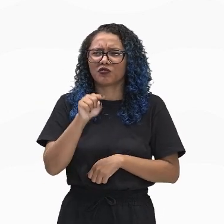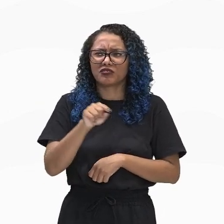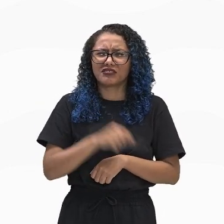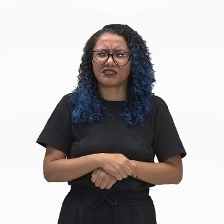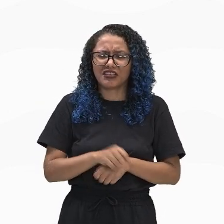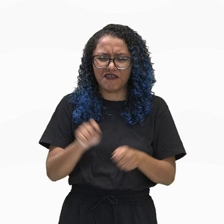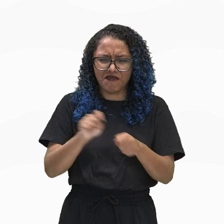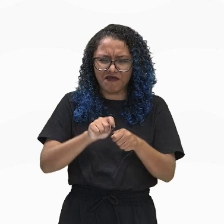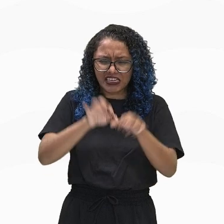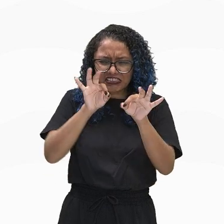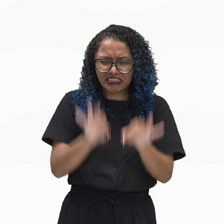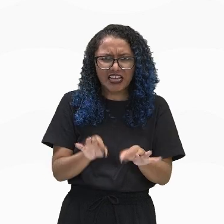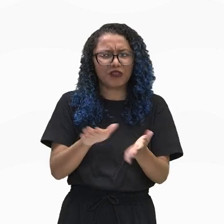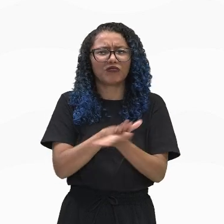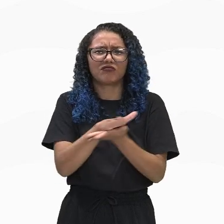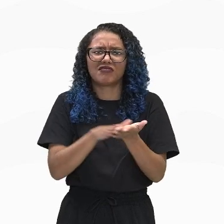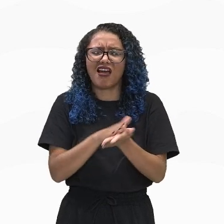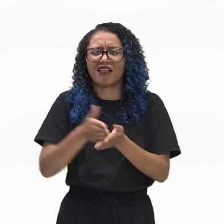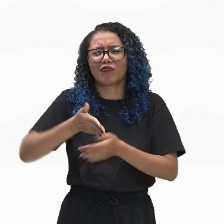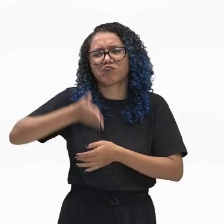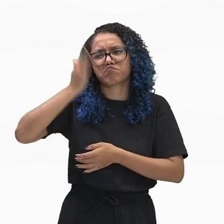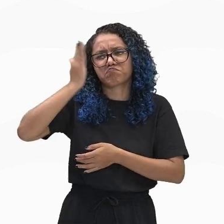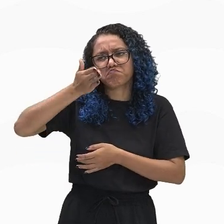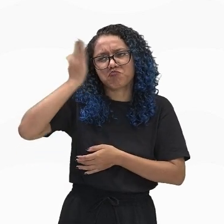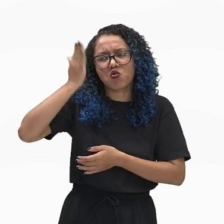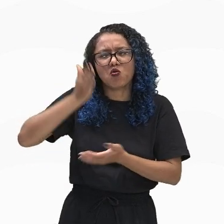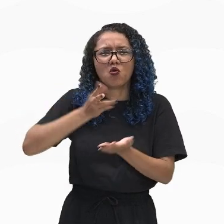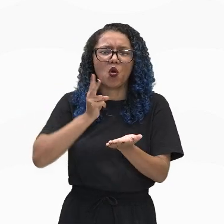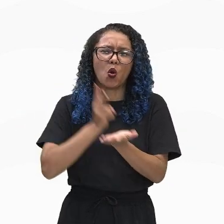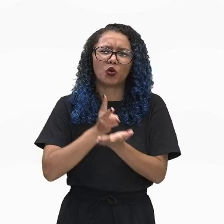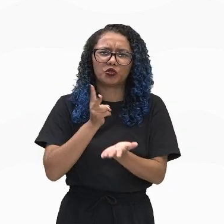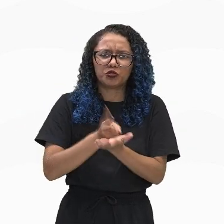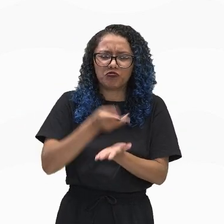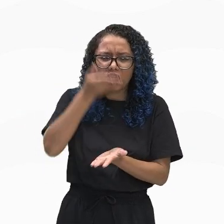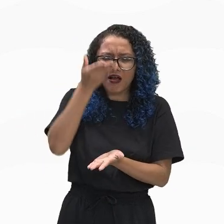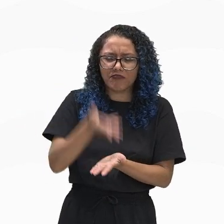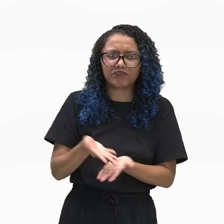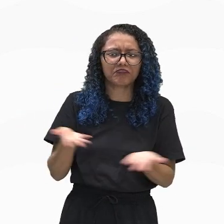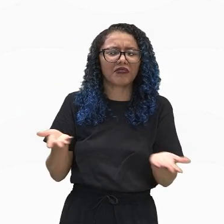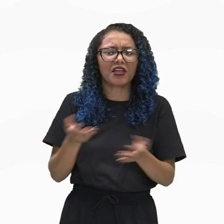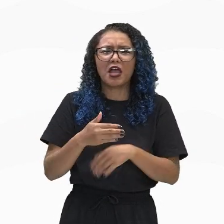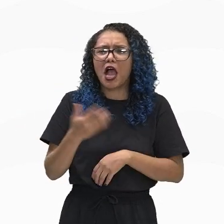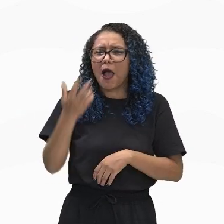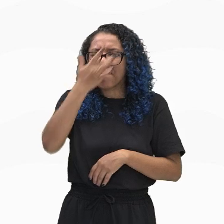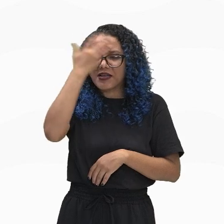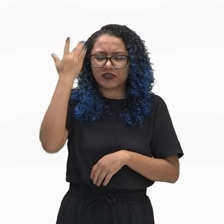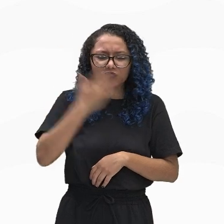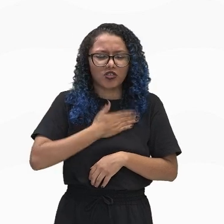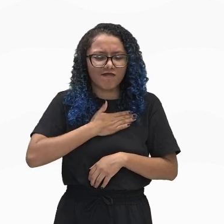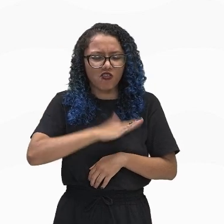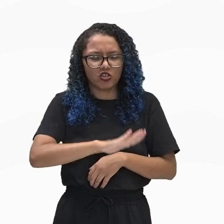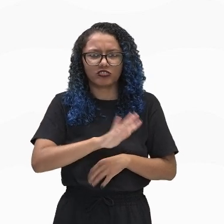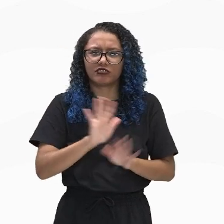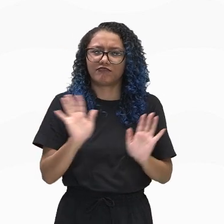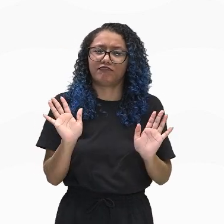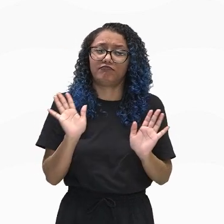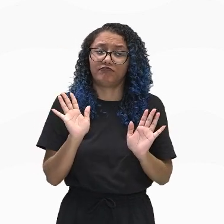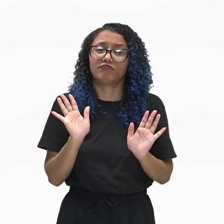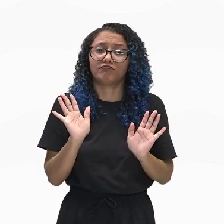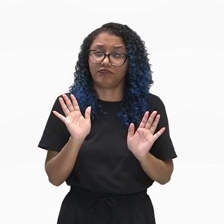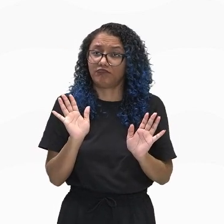direito, você é burro, e se continuar assim ninguém vai gostar de você. Então, esse tipo de frase que acontece